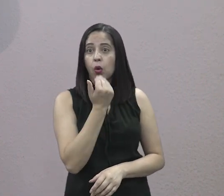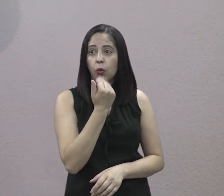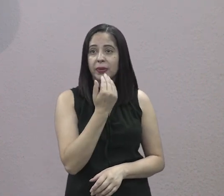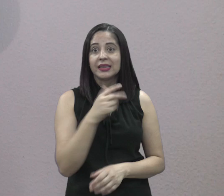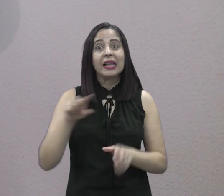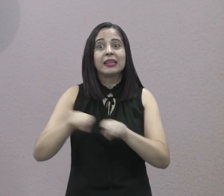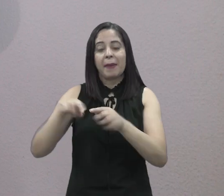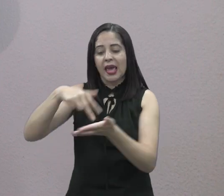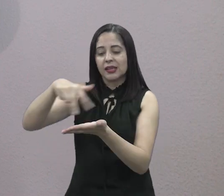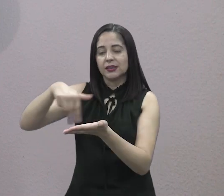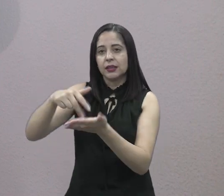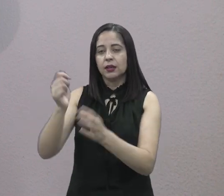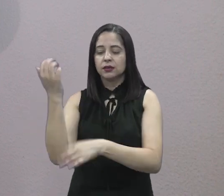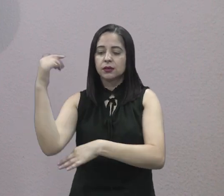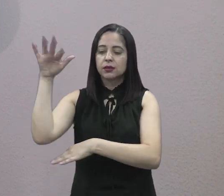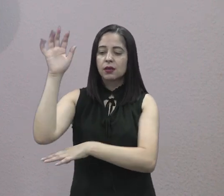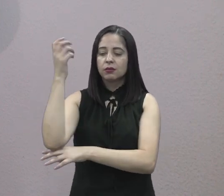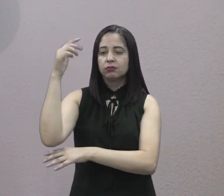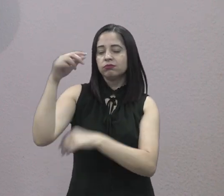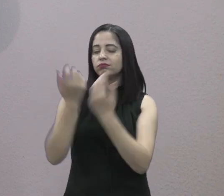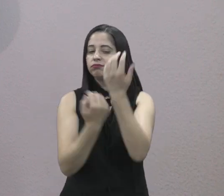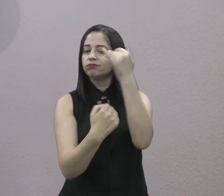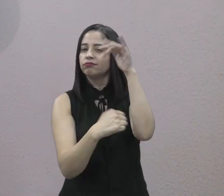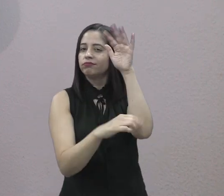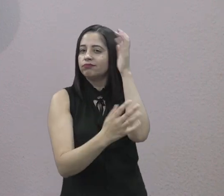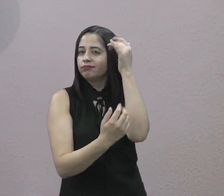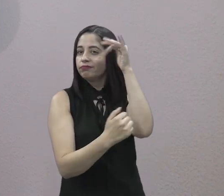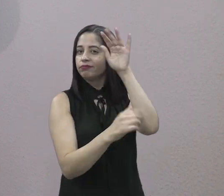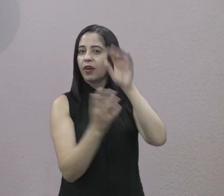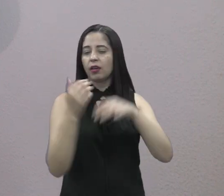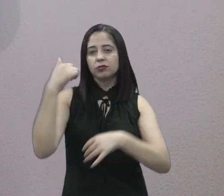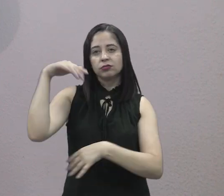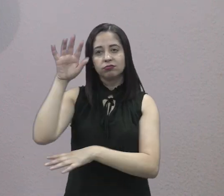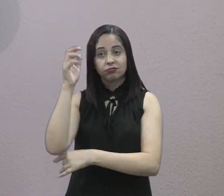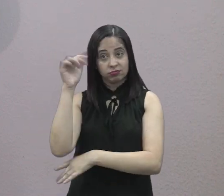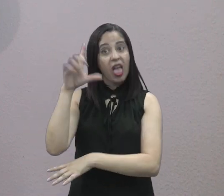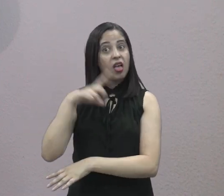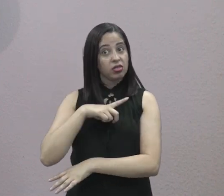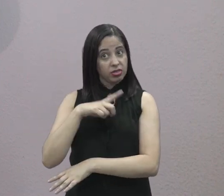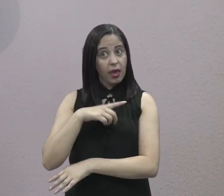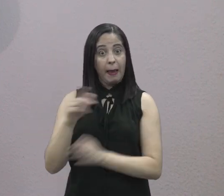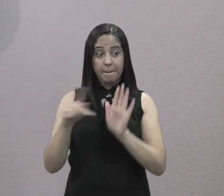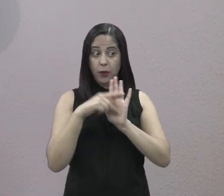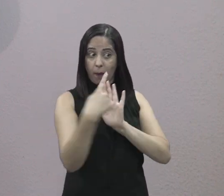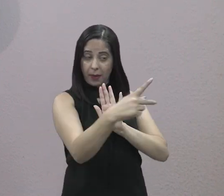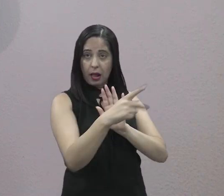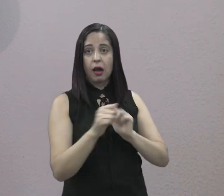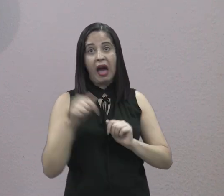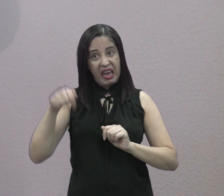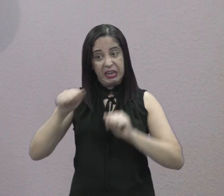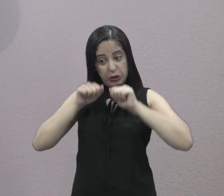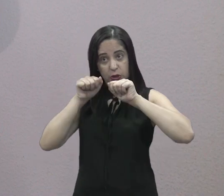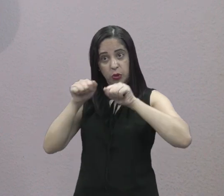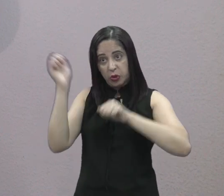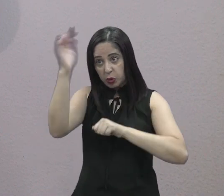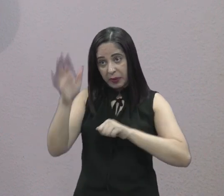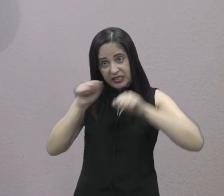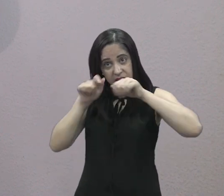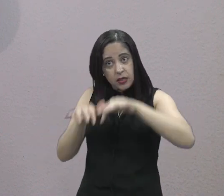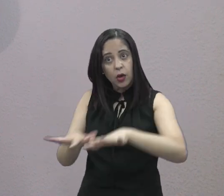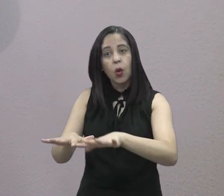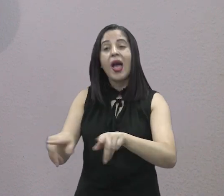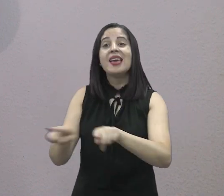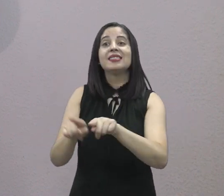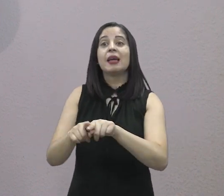A dança também é muito forte, né? A dança do ventre, né, se espalhou. A